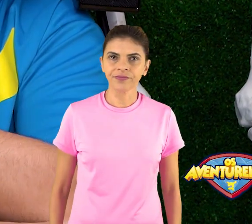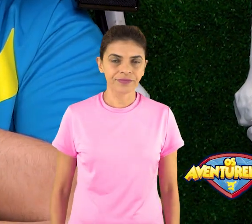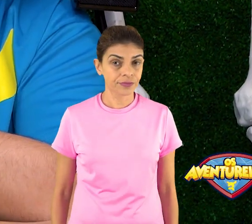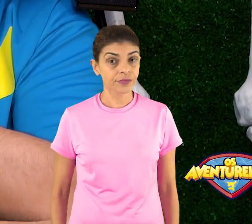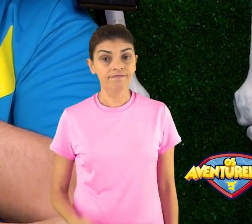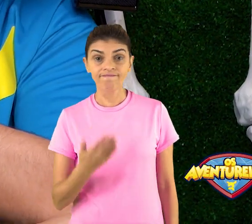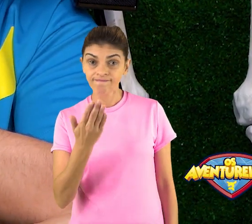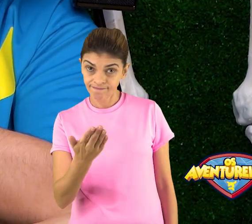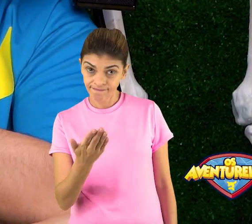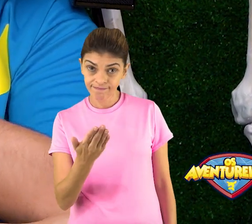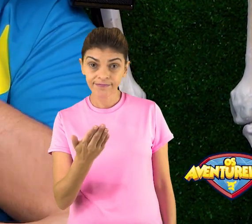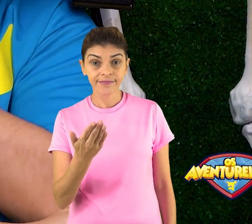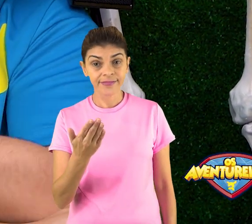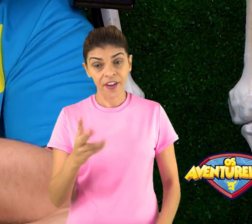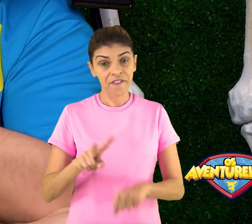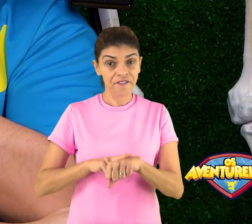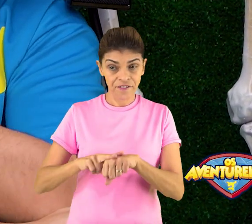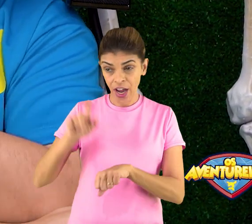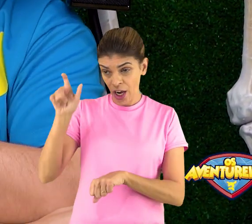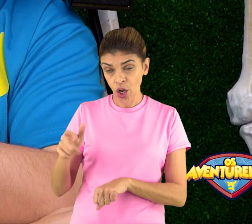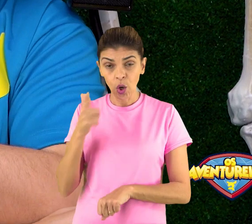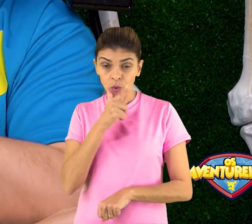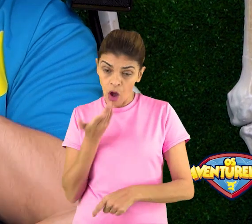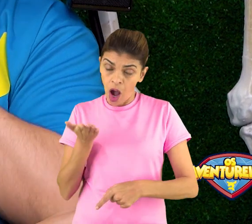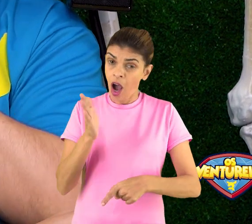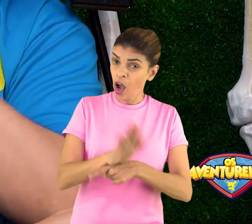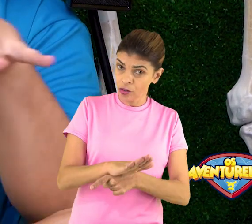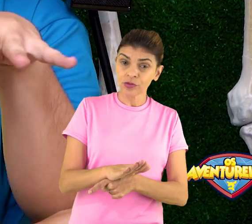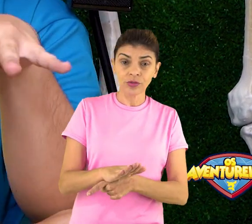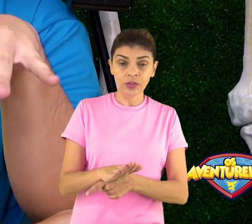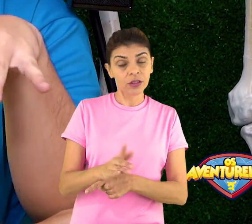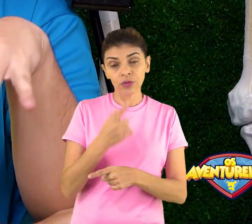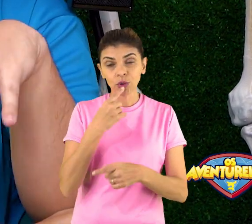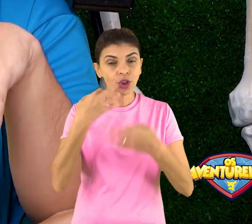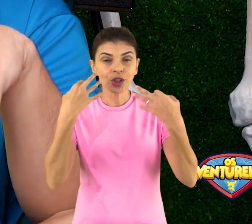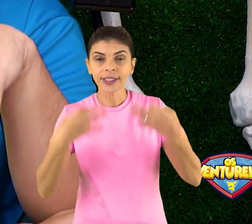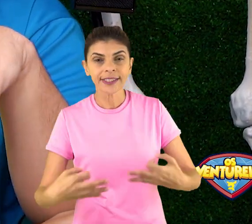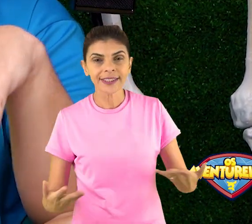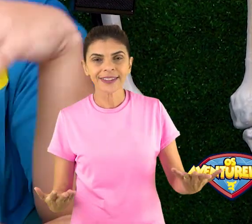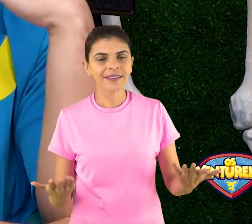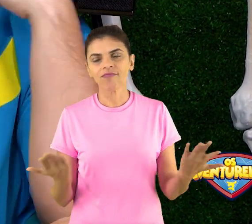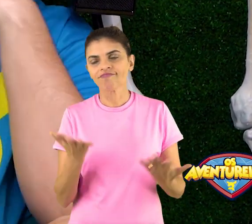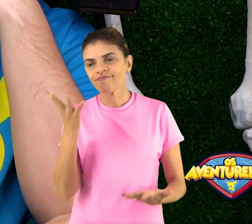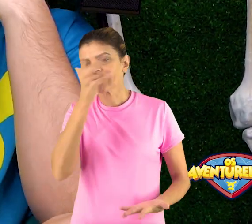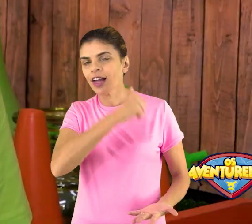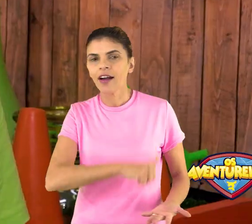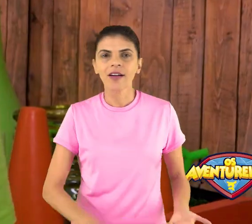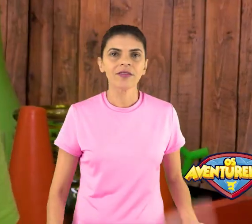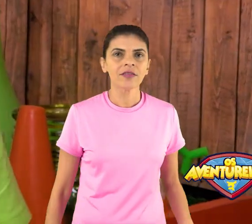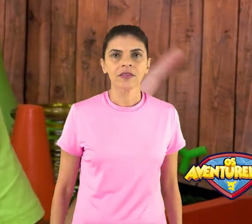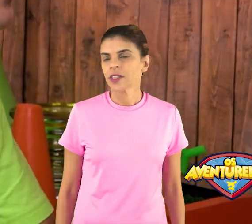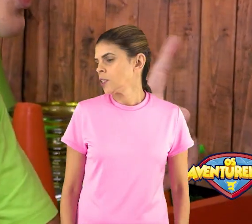Pelo menos o Aventureiro Verde conseguiu trazer você de volta. E agora tá tudo certo. O dia foi salvo.